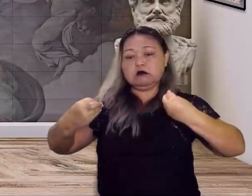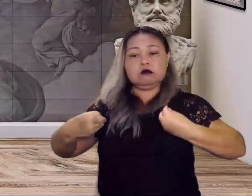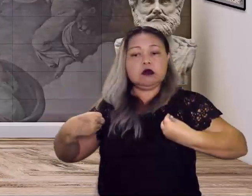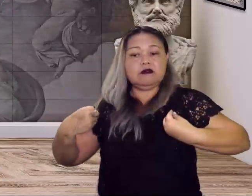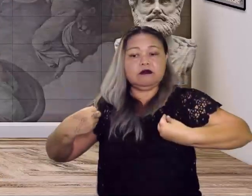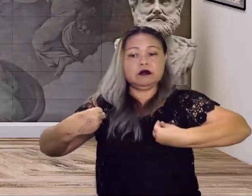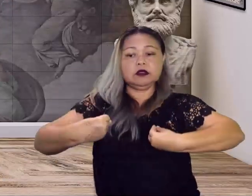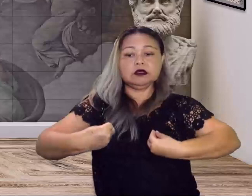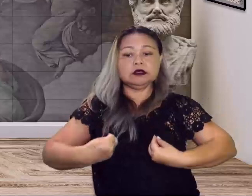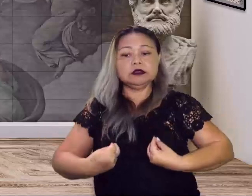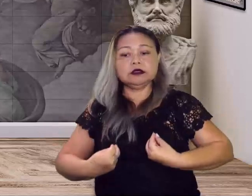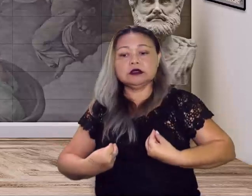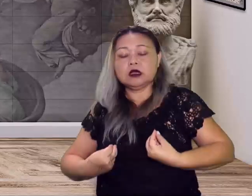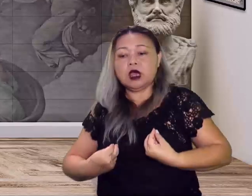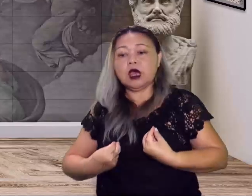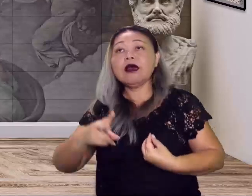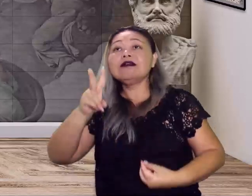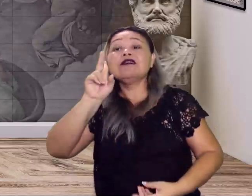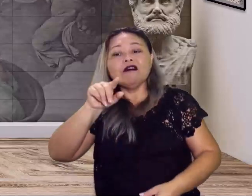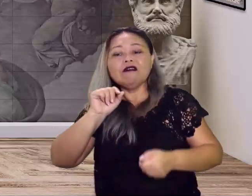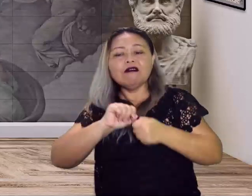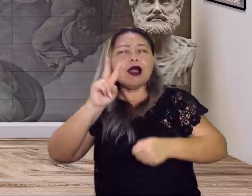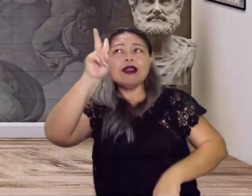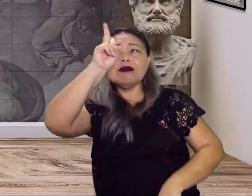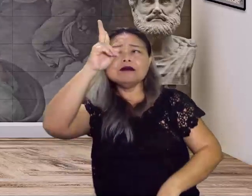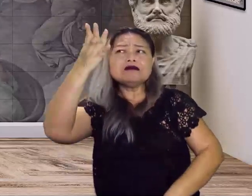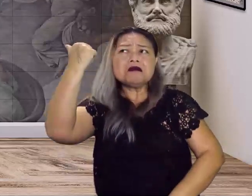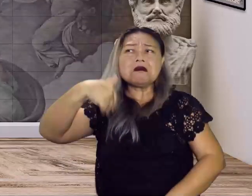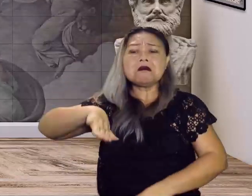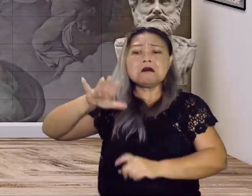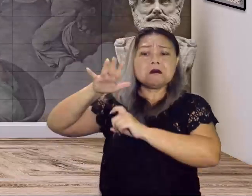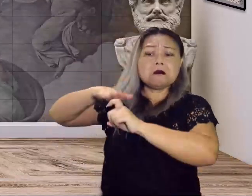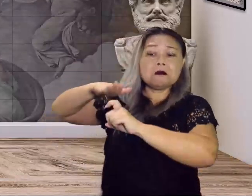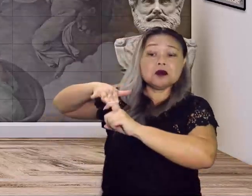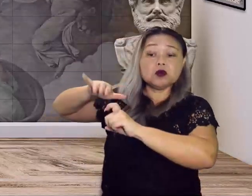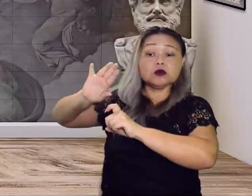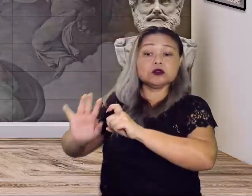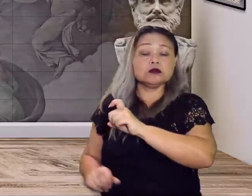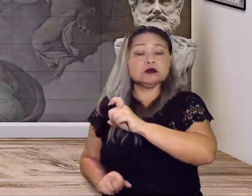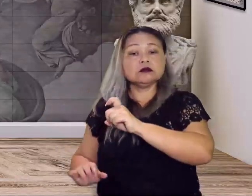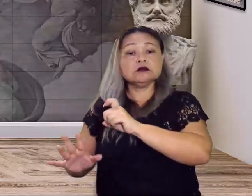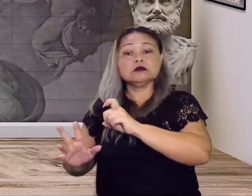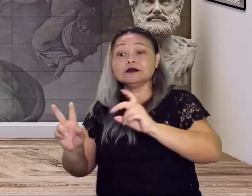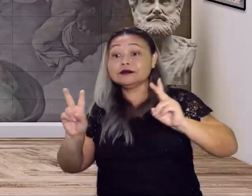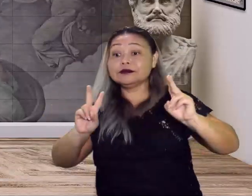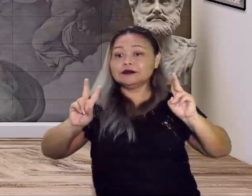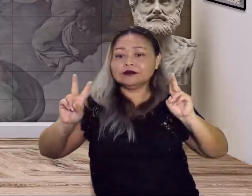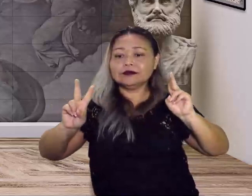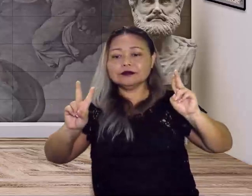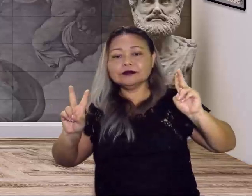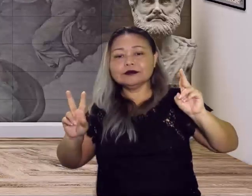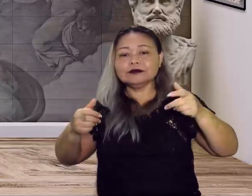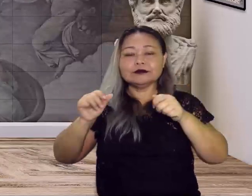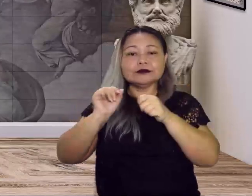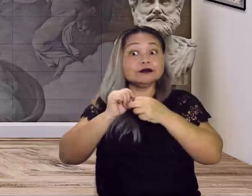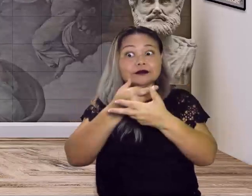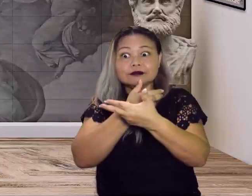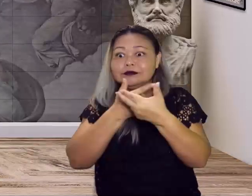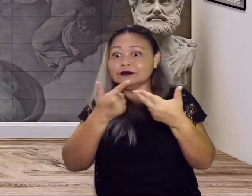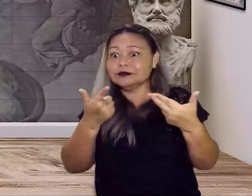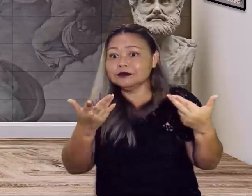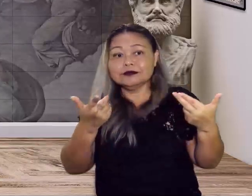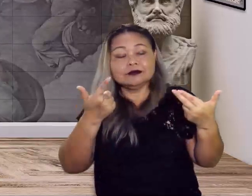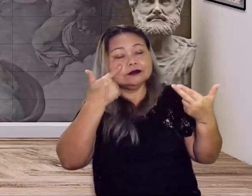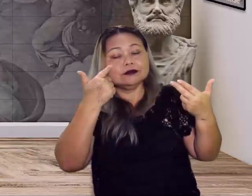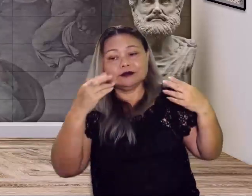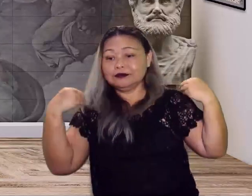que me faz lembrar a mitologia. No carnaval você nem imagina, né, quantas